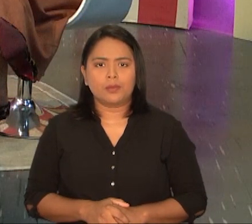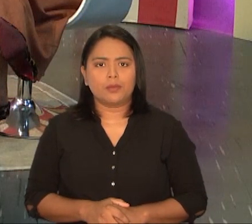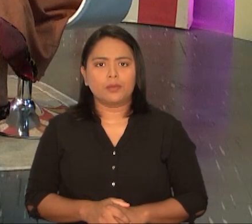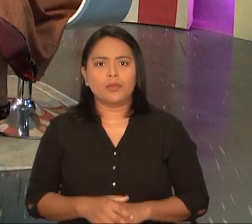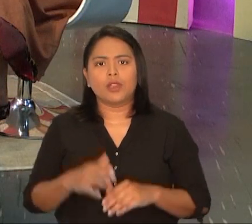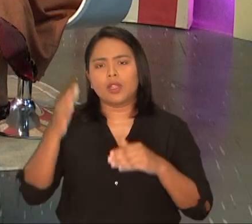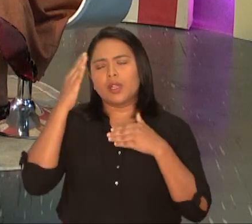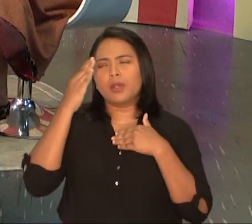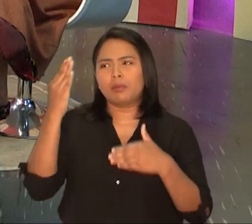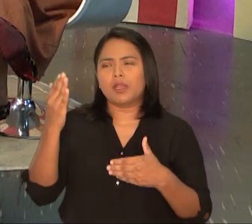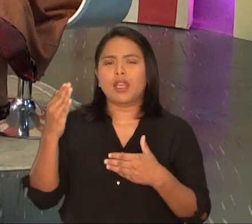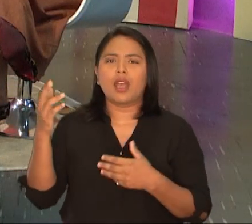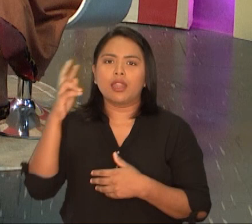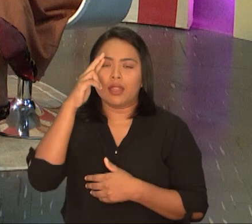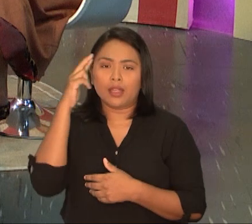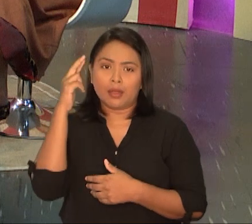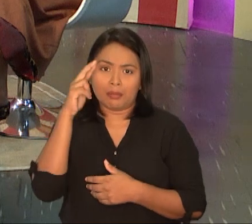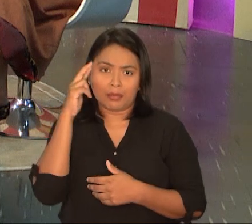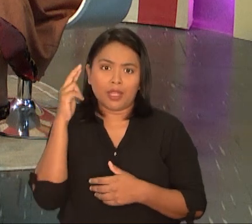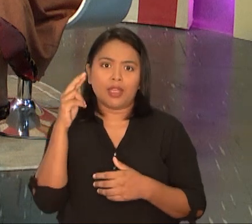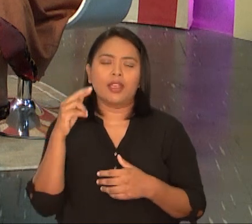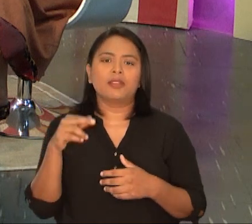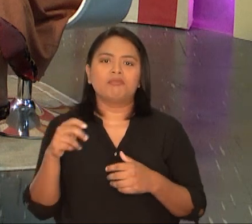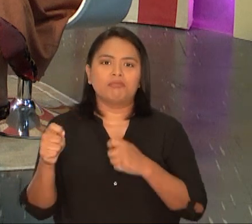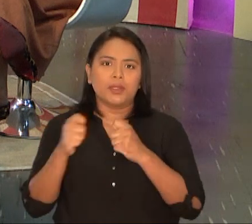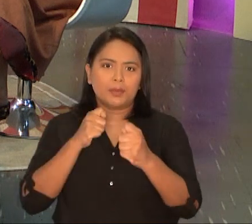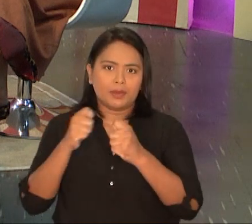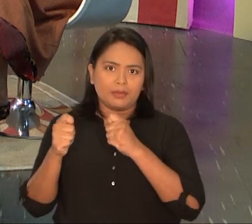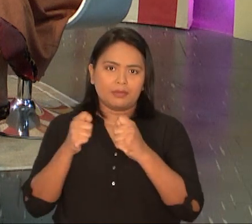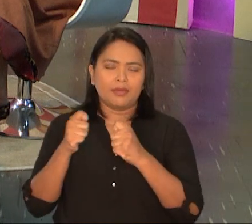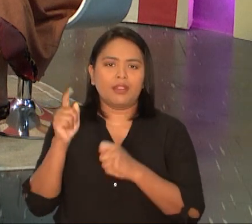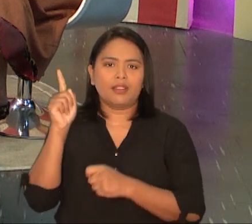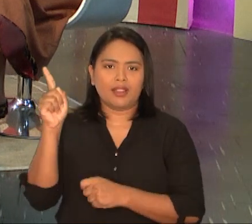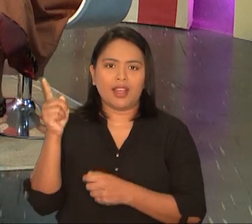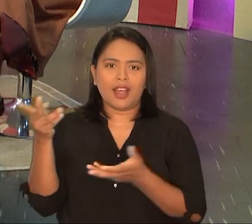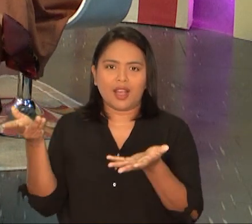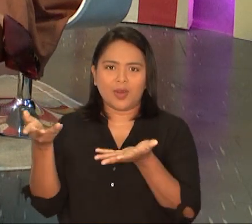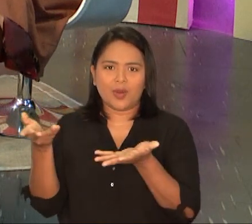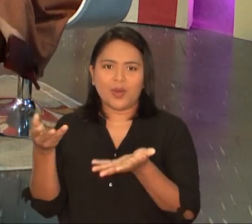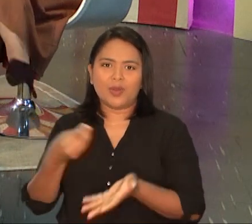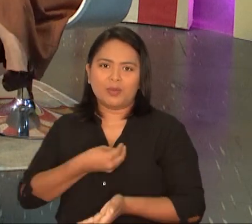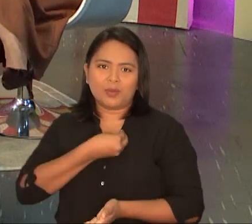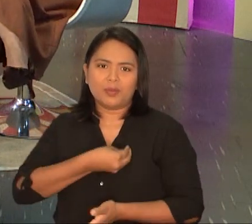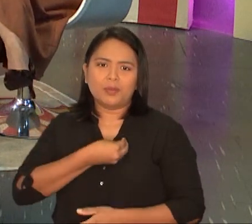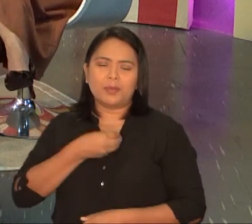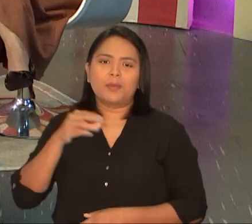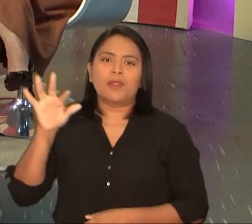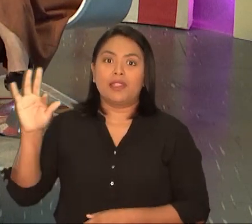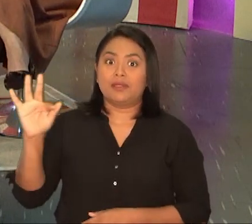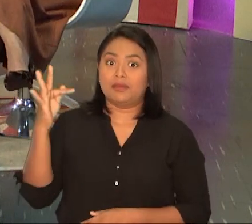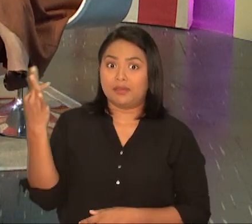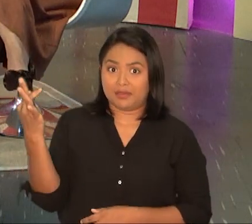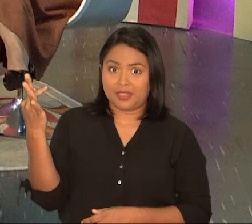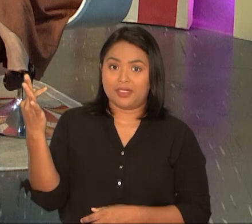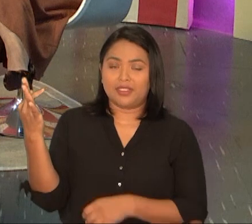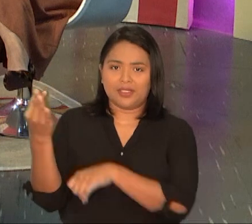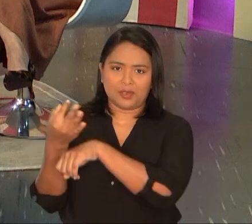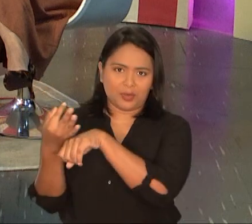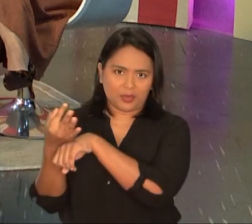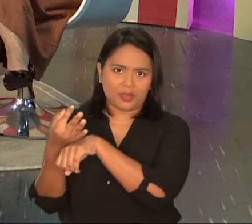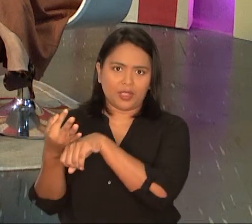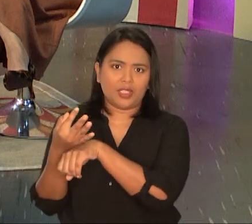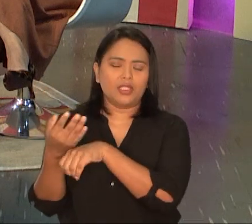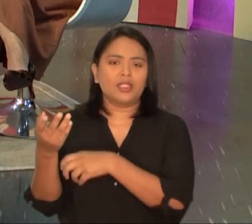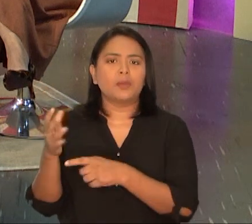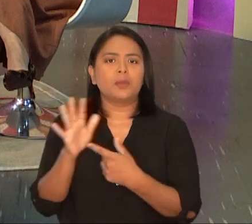Quero agradecer a Rebeca de Alencar pela matéria. Rebeca, que está em Marseille, na França, né, curtindo as suas férias, e trouxe essa experiência